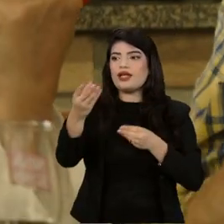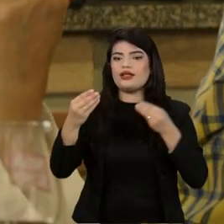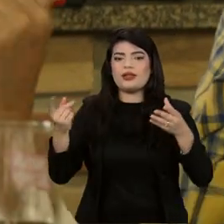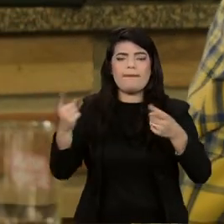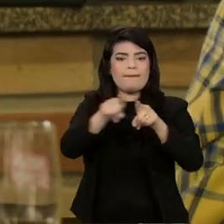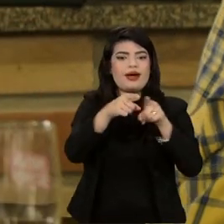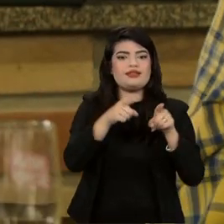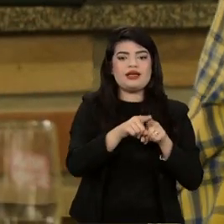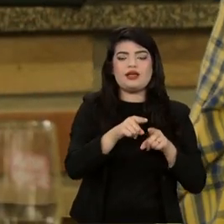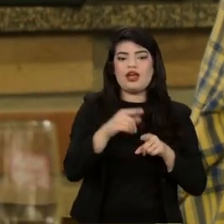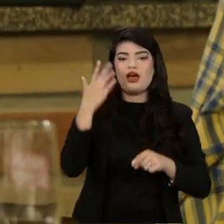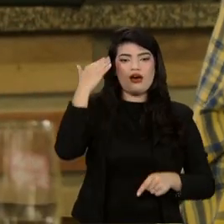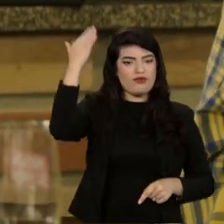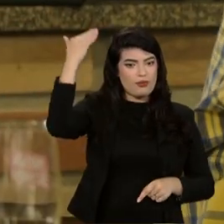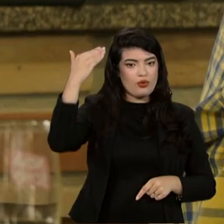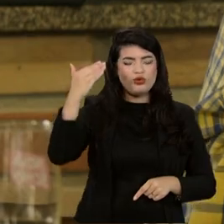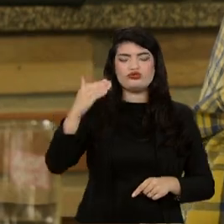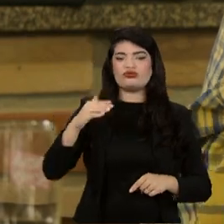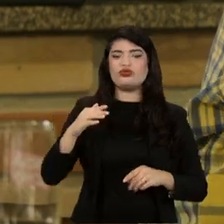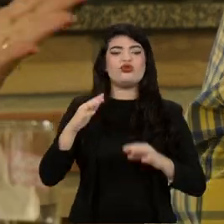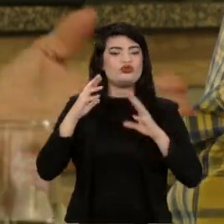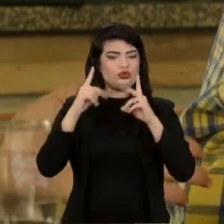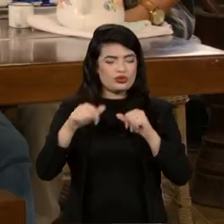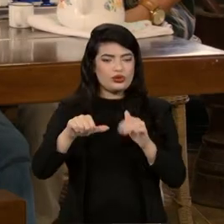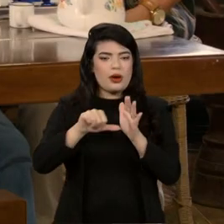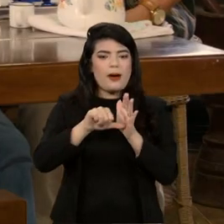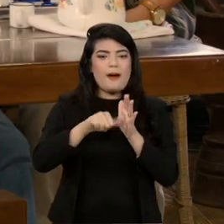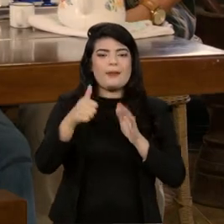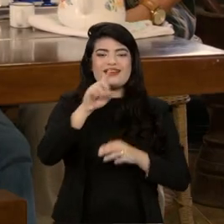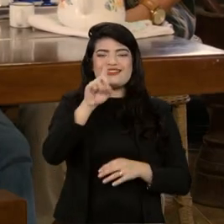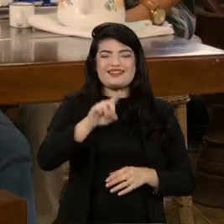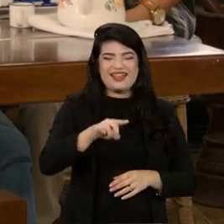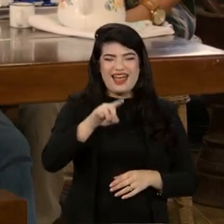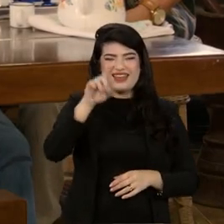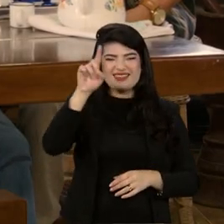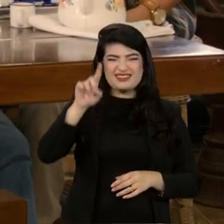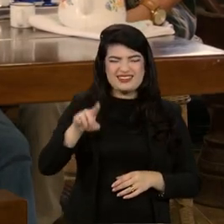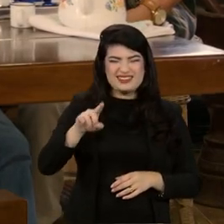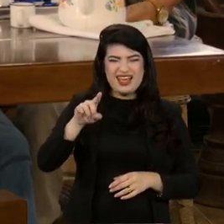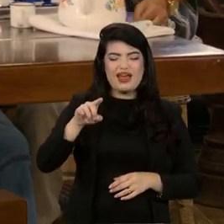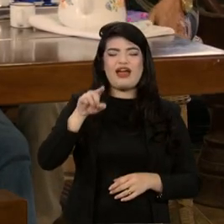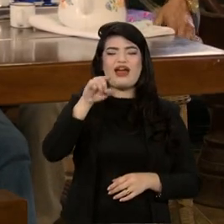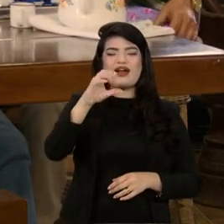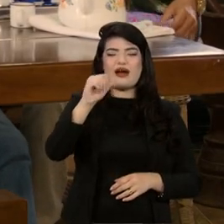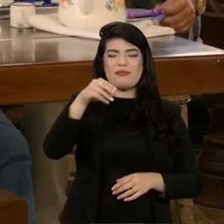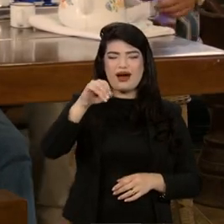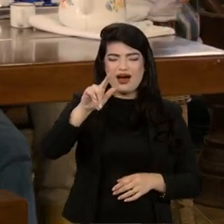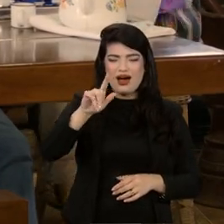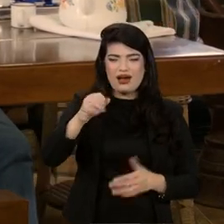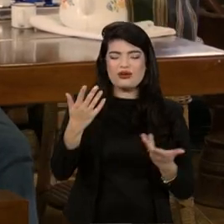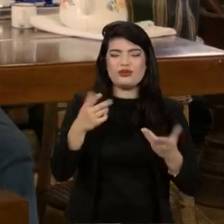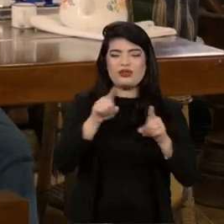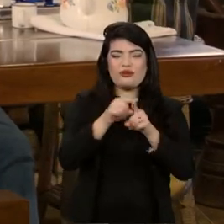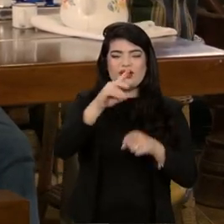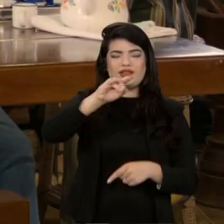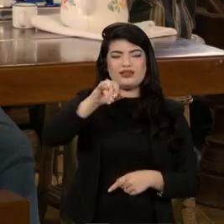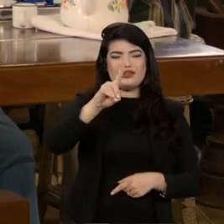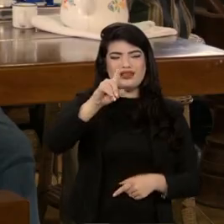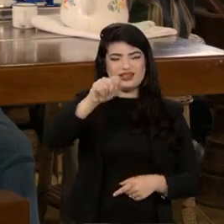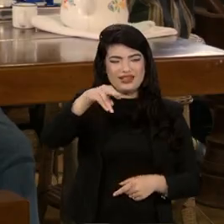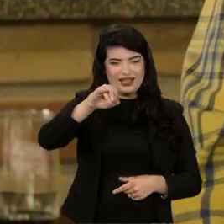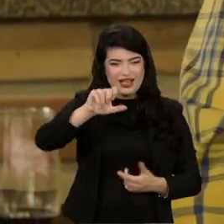época que eu gravava, todos, sem exceção. Desde o primeiro do Zezé de Camargo Luciano, primeiro do Daniel, João Paulo e Daniel, CD,